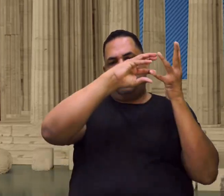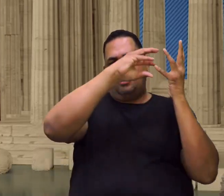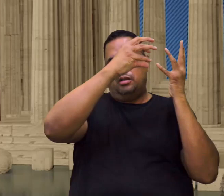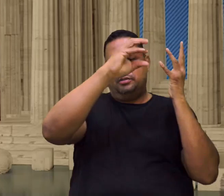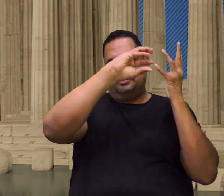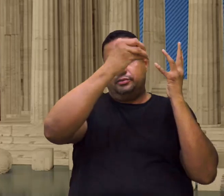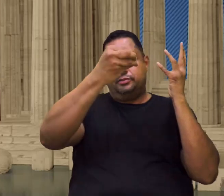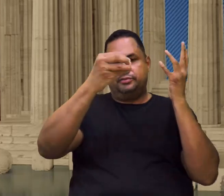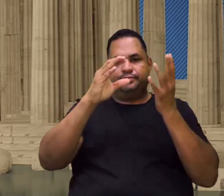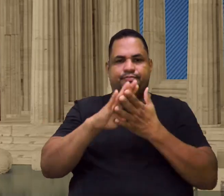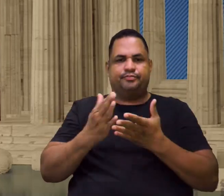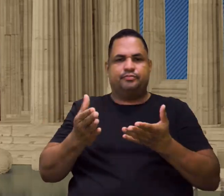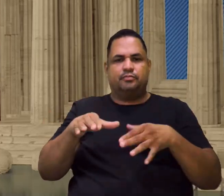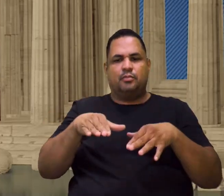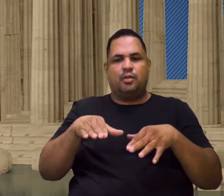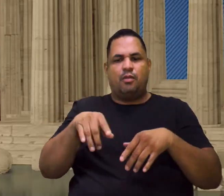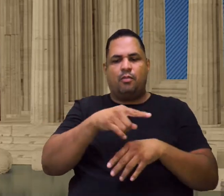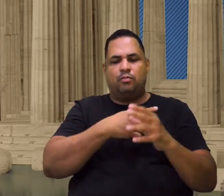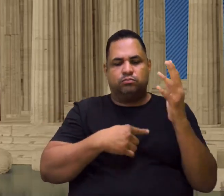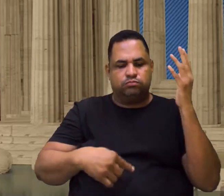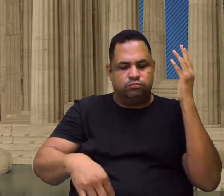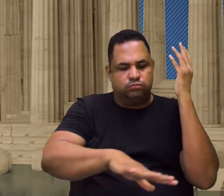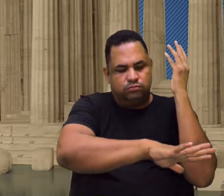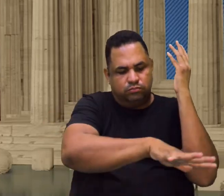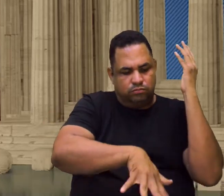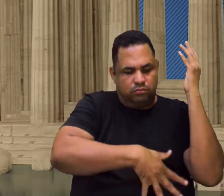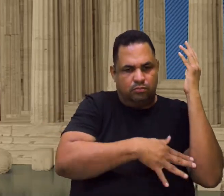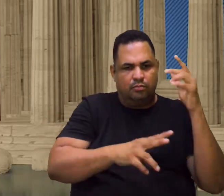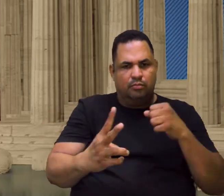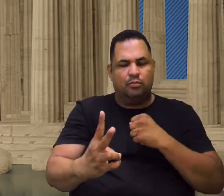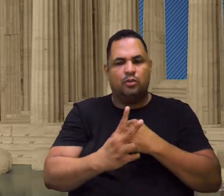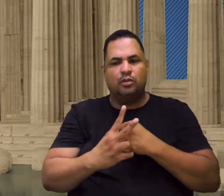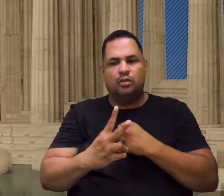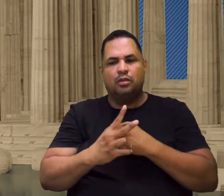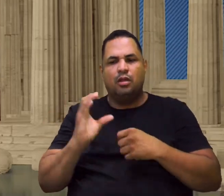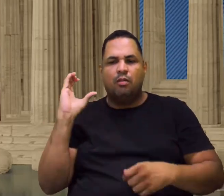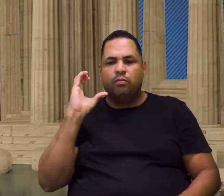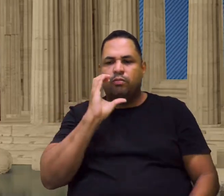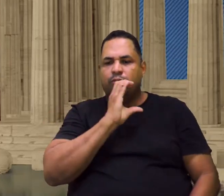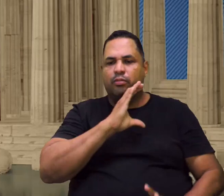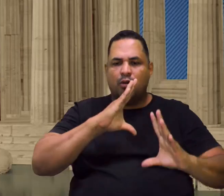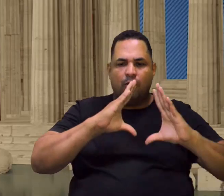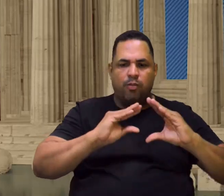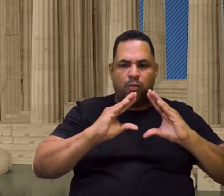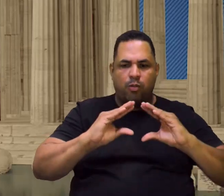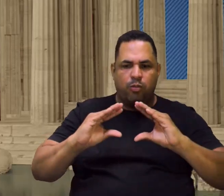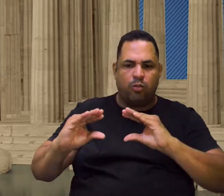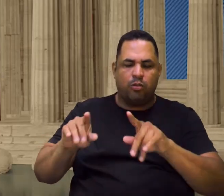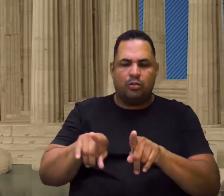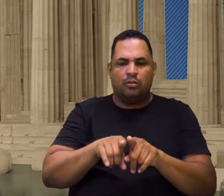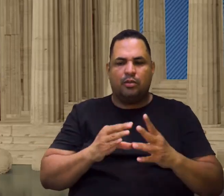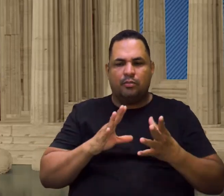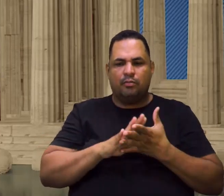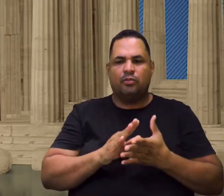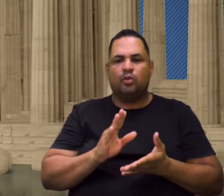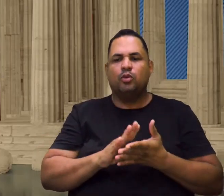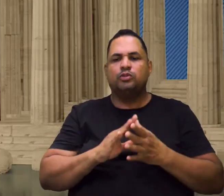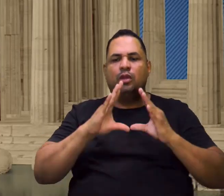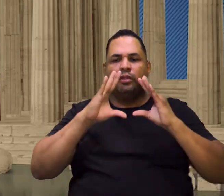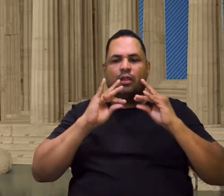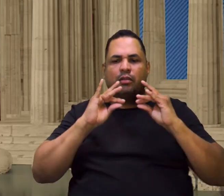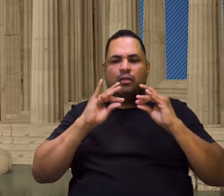raiz dele, ao redor ali. Ele protege do calor a raiz e aduba o solo e mantém úmido.